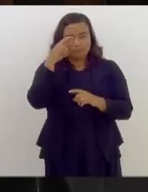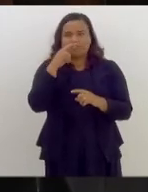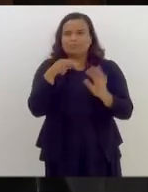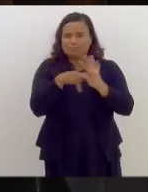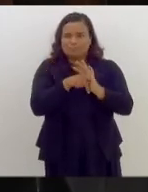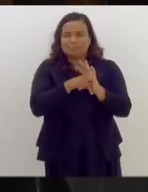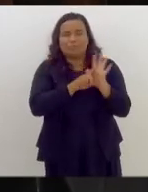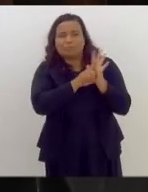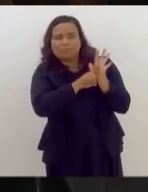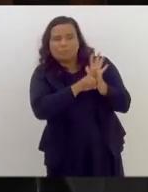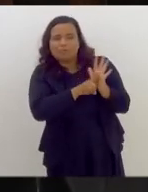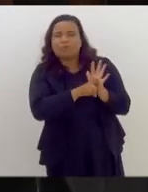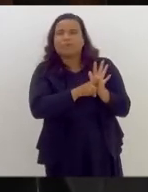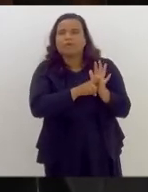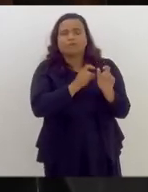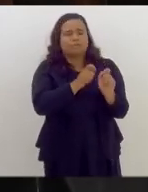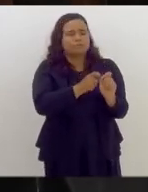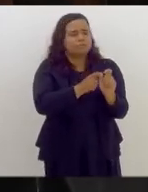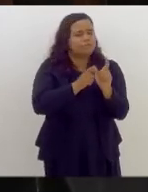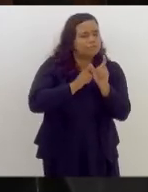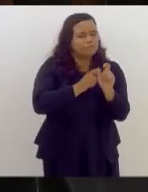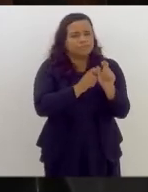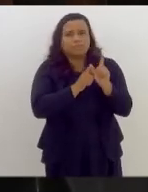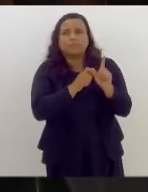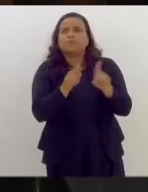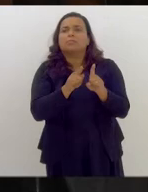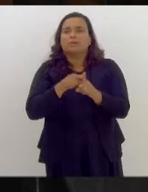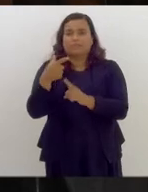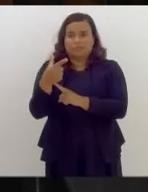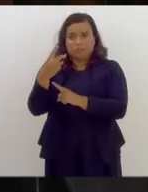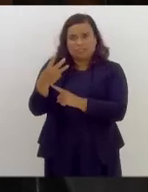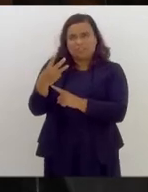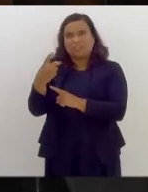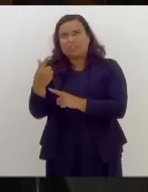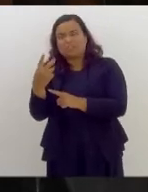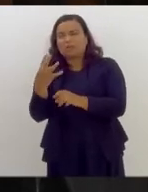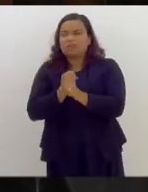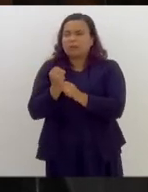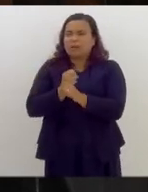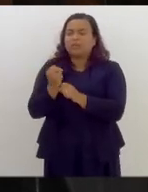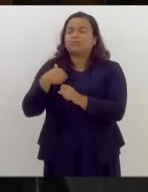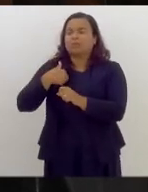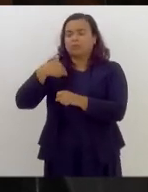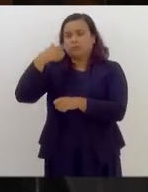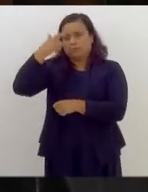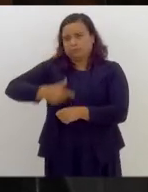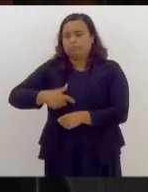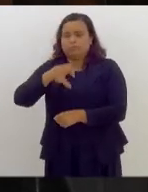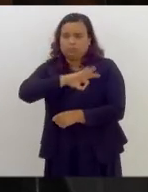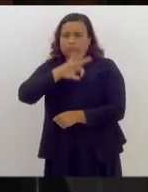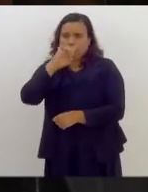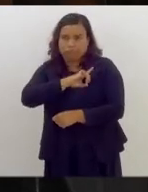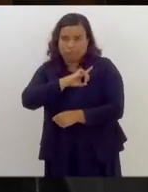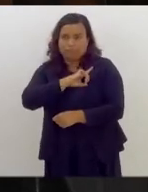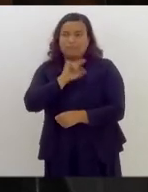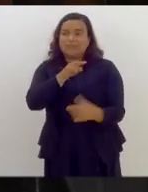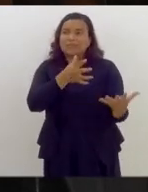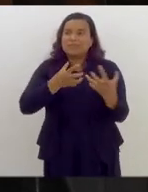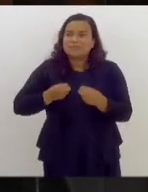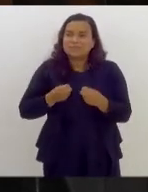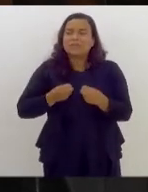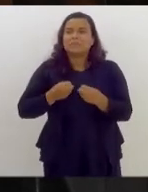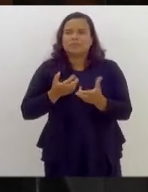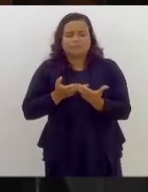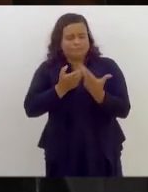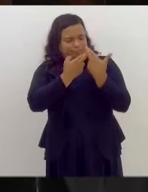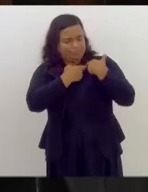24 anos como delegado. E você receber uma comenda dessa importância, exercendo